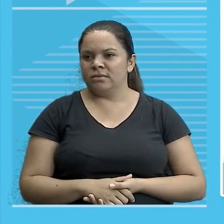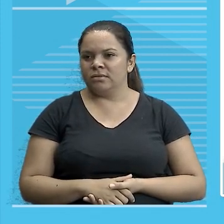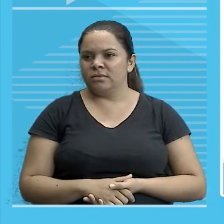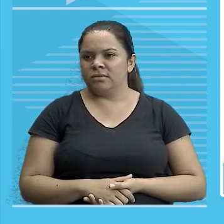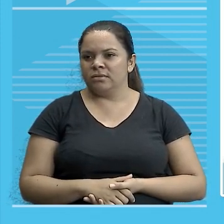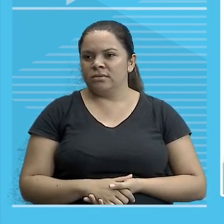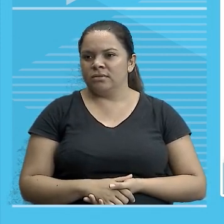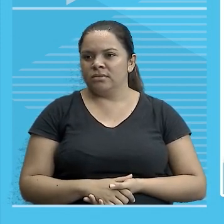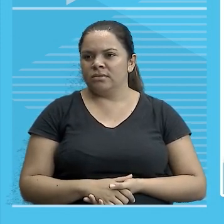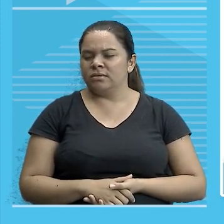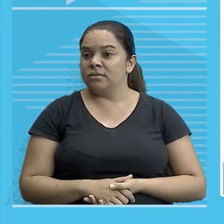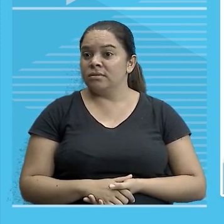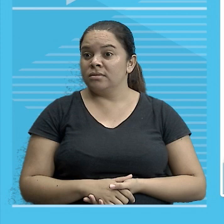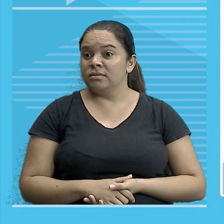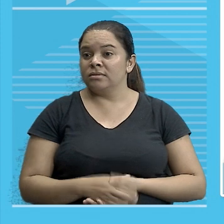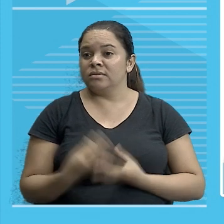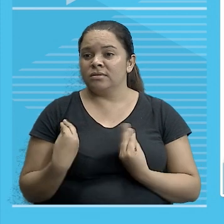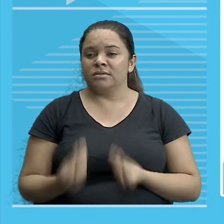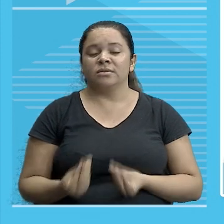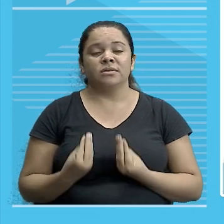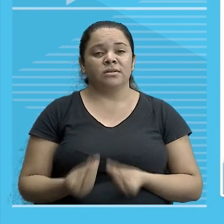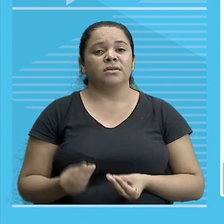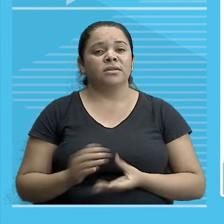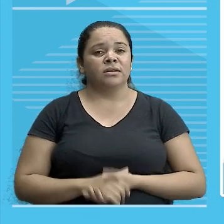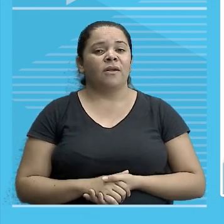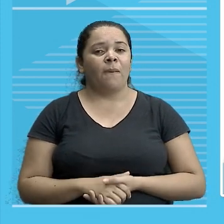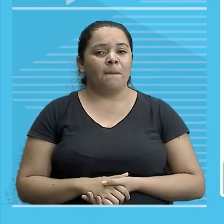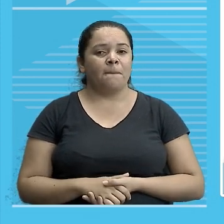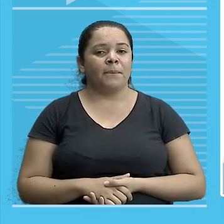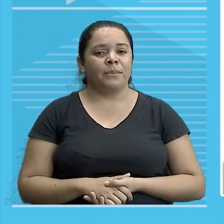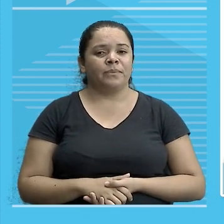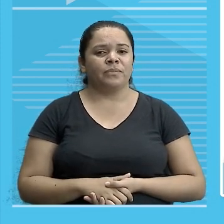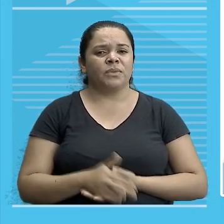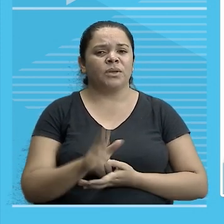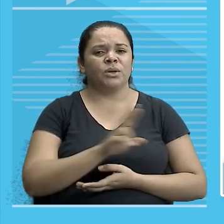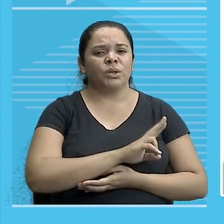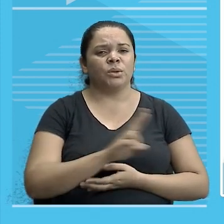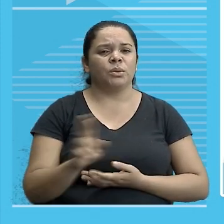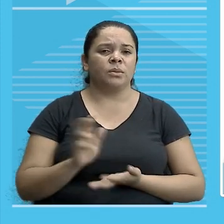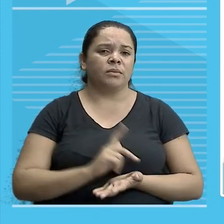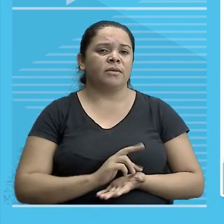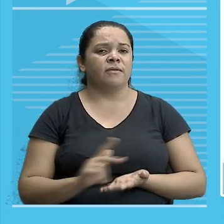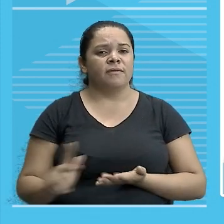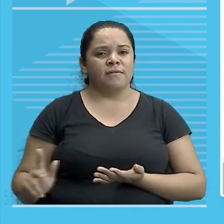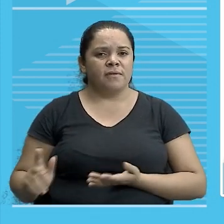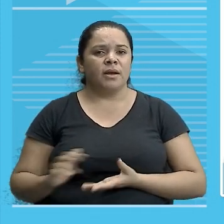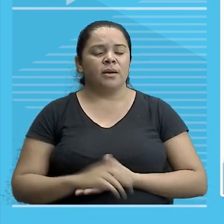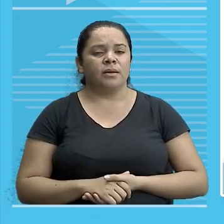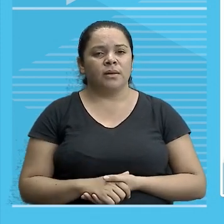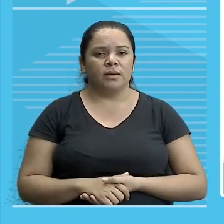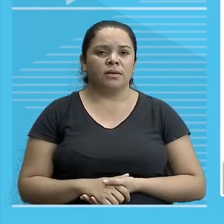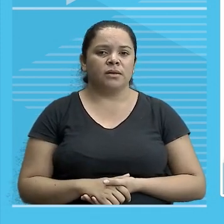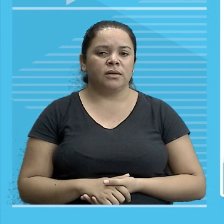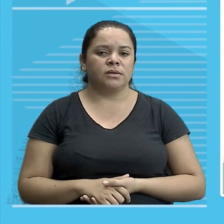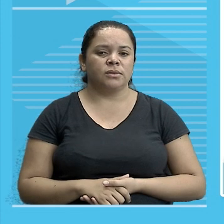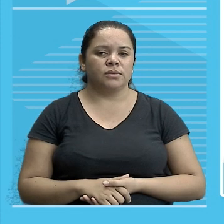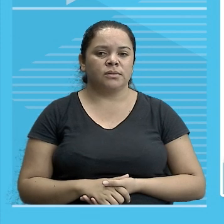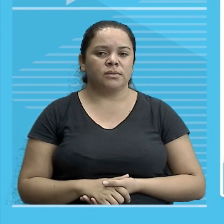hein, professor? Gente, é muita coisa, sabe? É muito nomezinho, são muitas coisas aí que vão